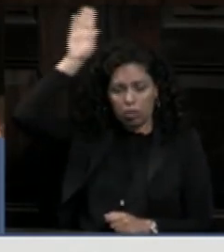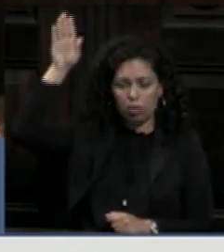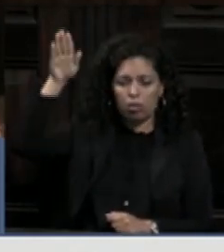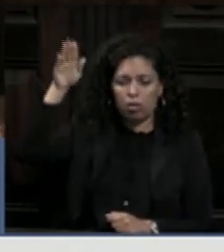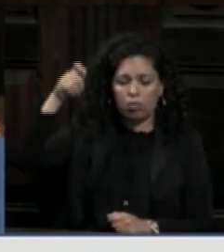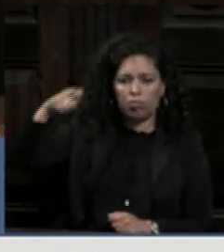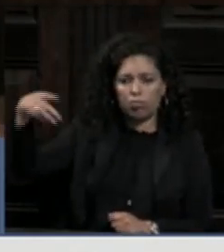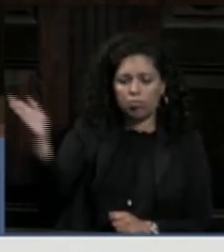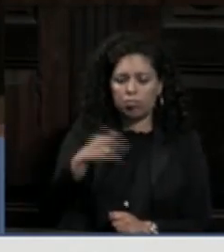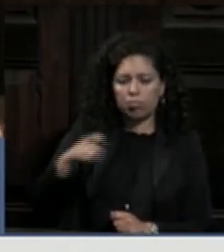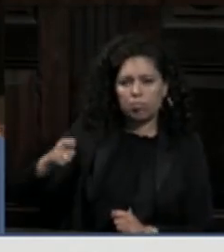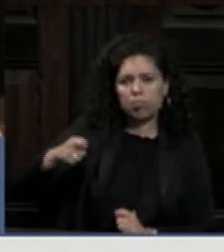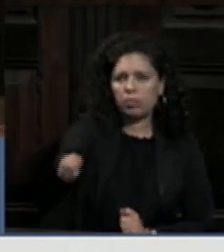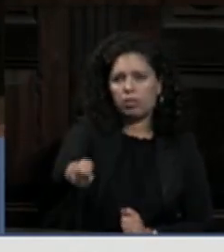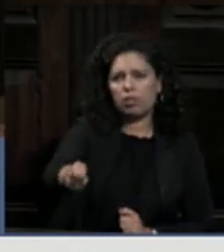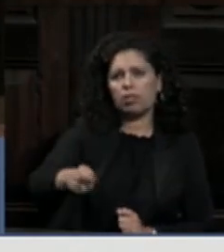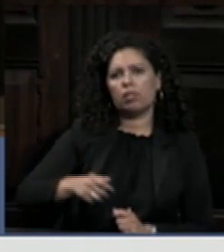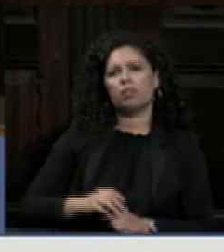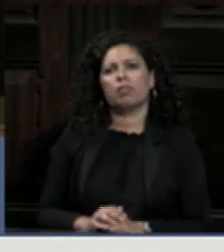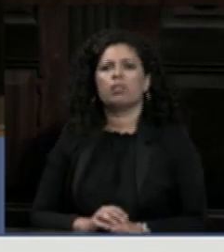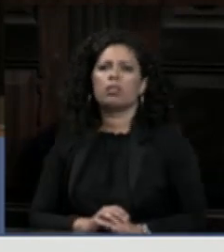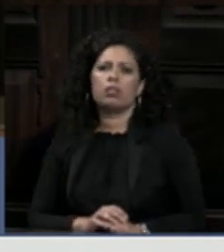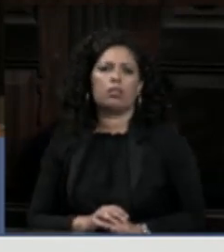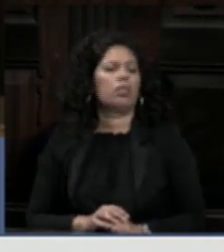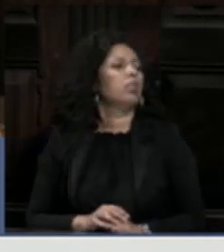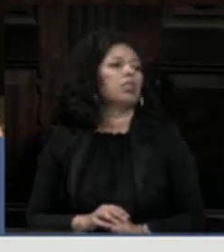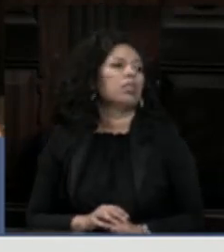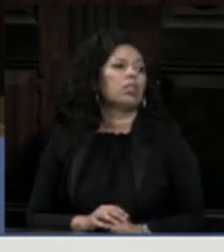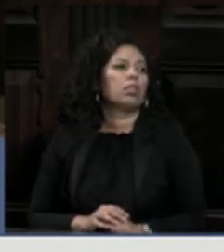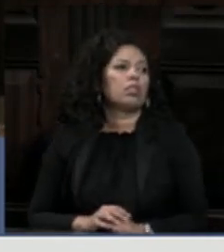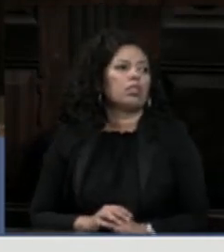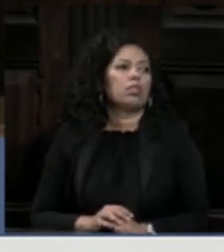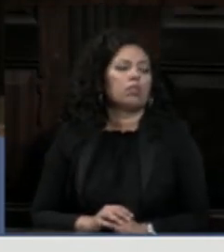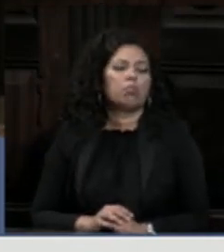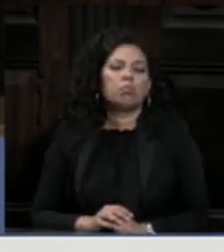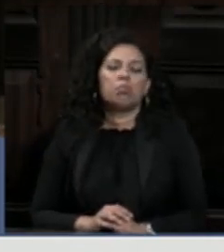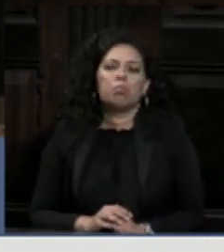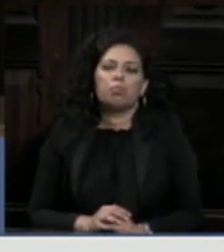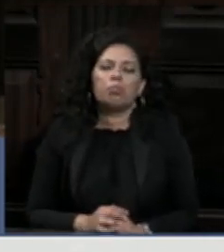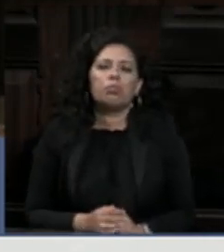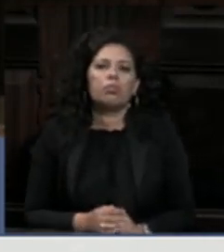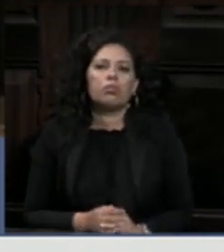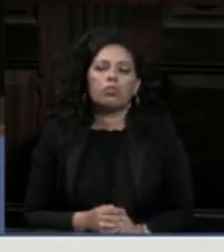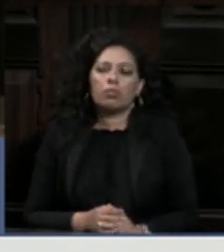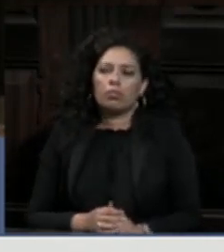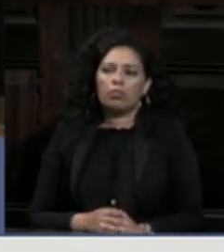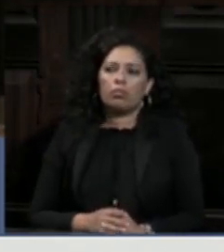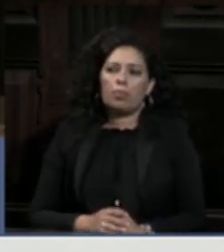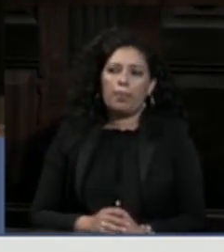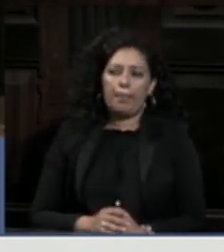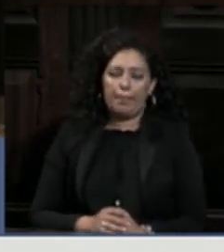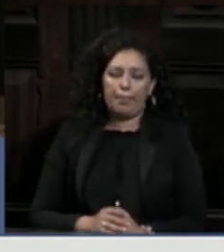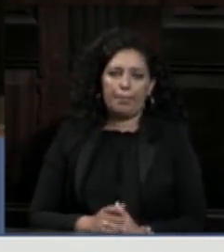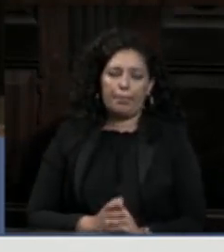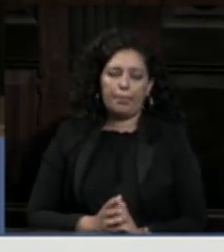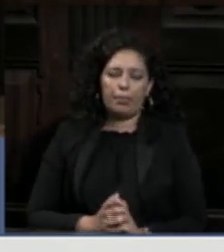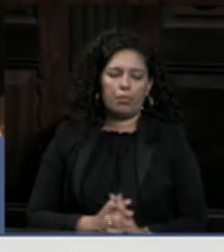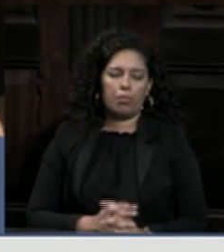a ênfase à infeliz tentativa de homicídio